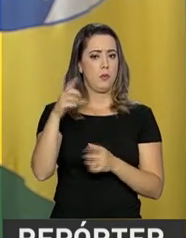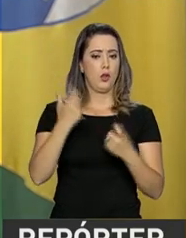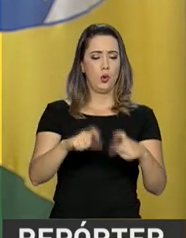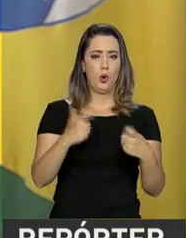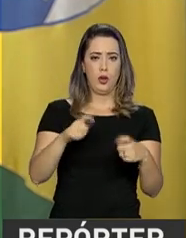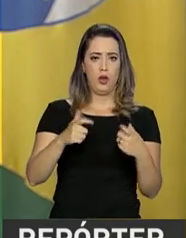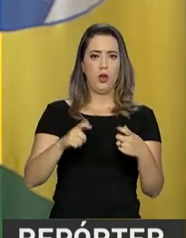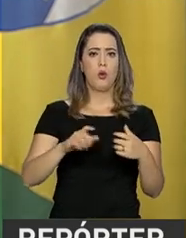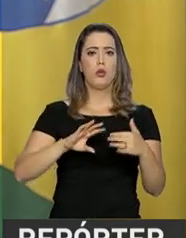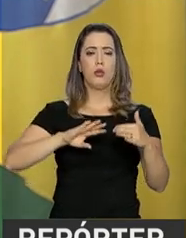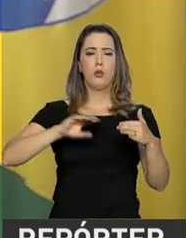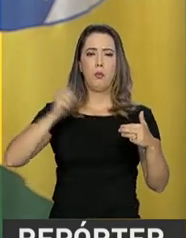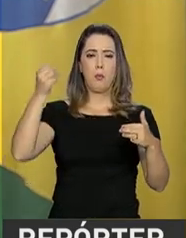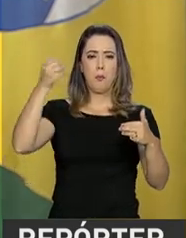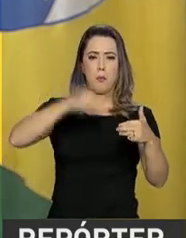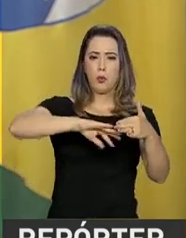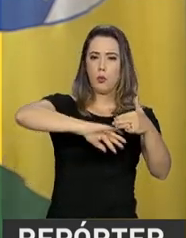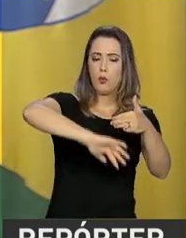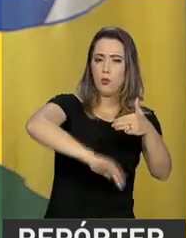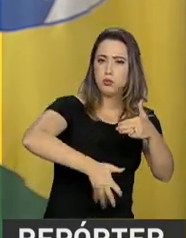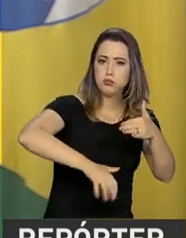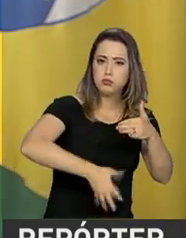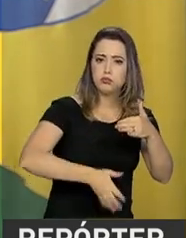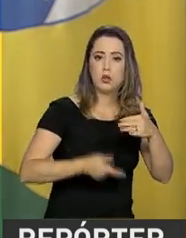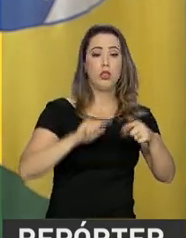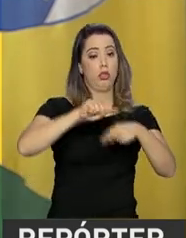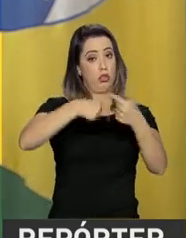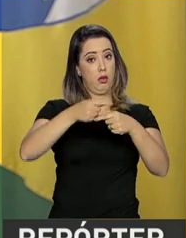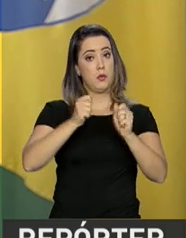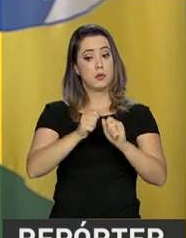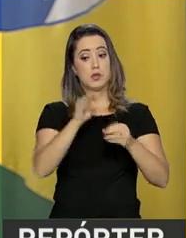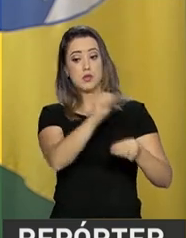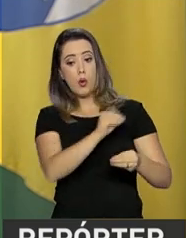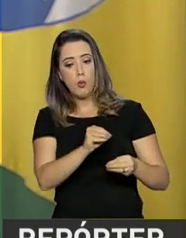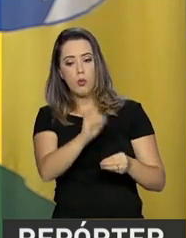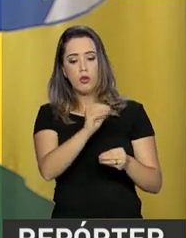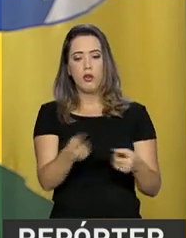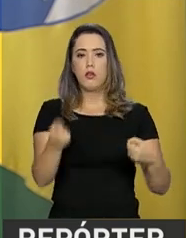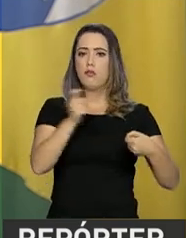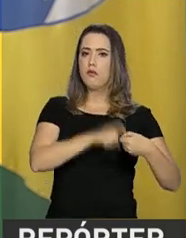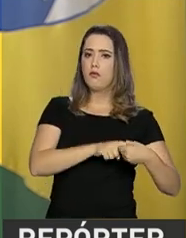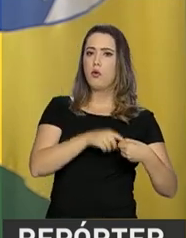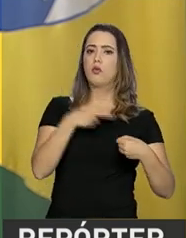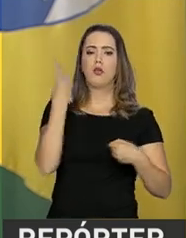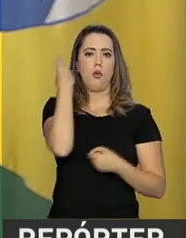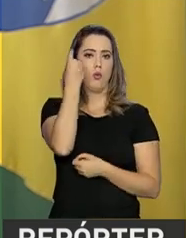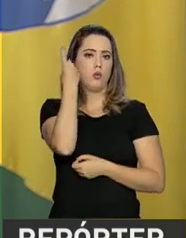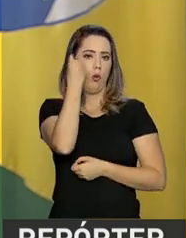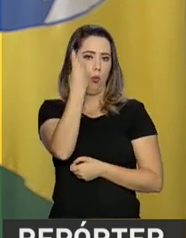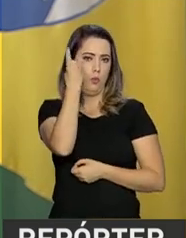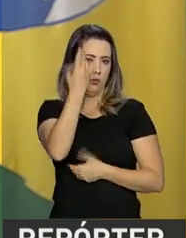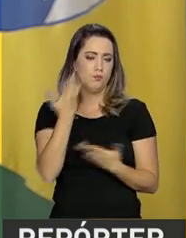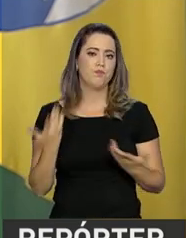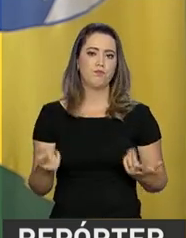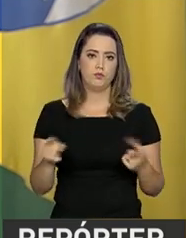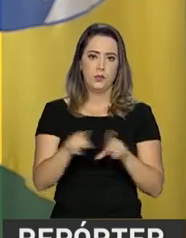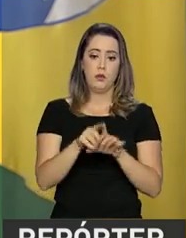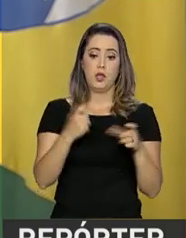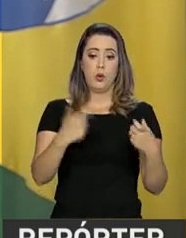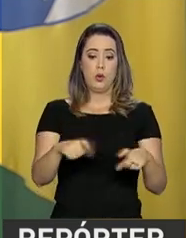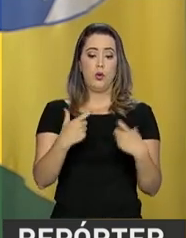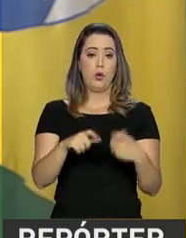diretrizes do plano nacional de segurança de barragens estão sendo plenamente contemplados que é um tema que sempre